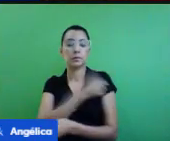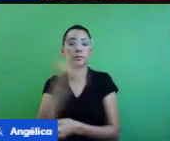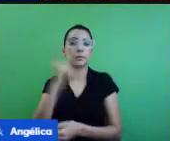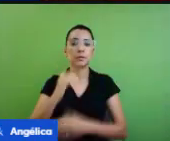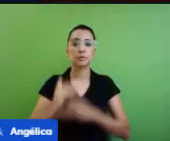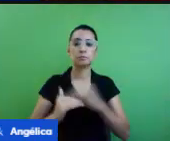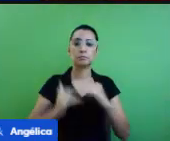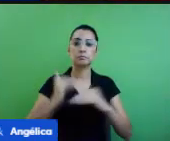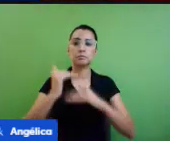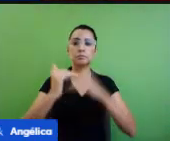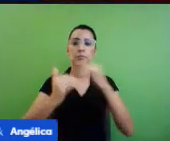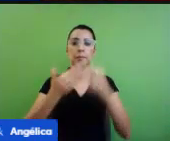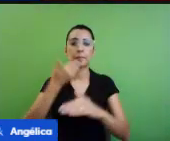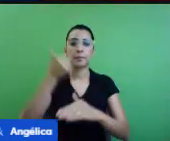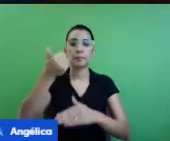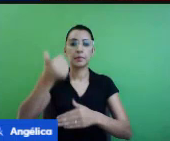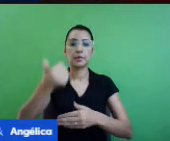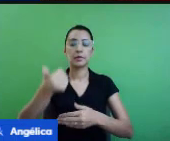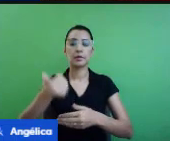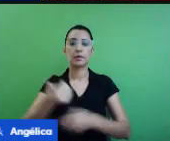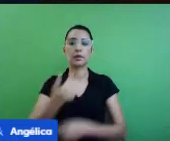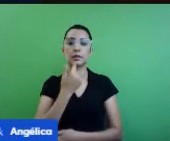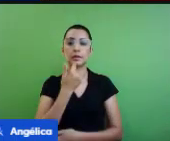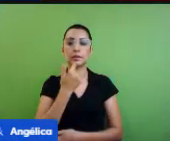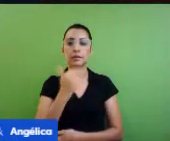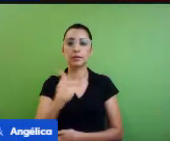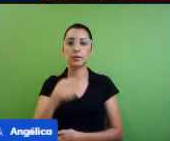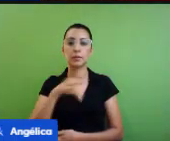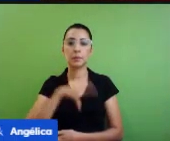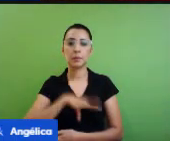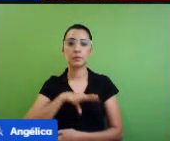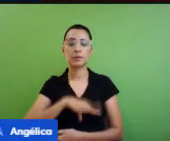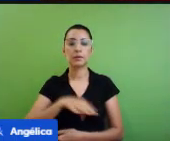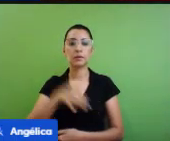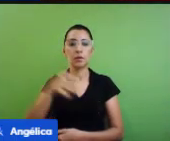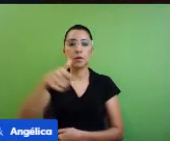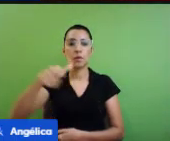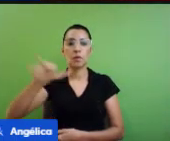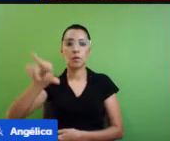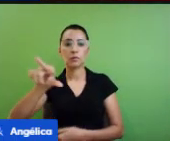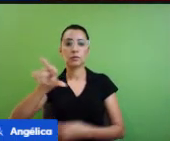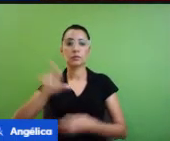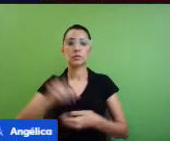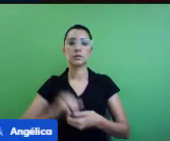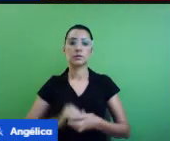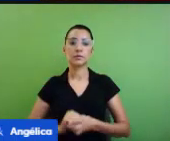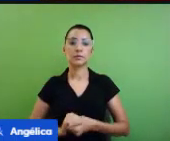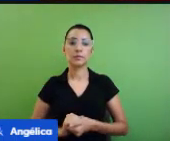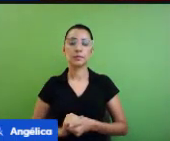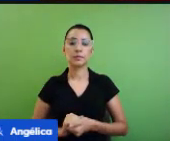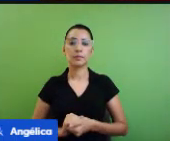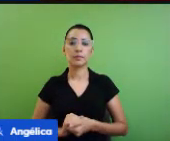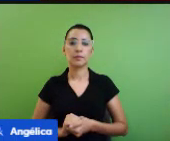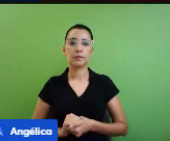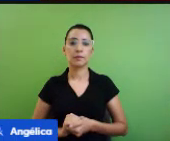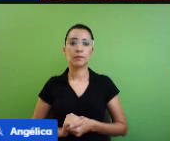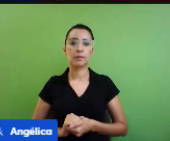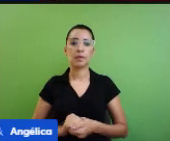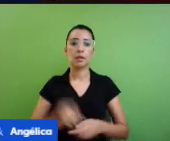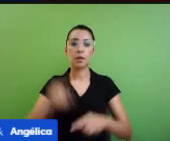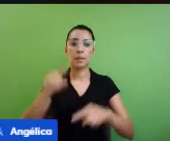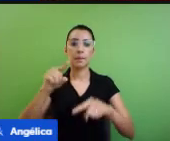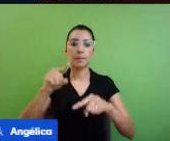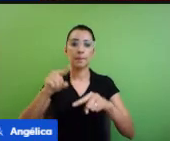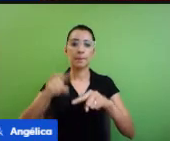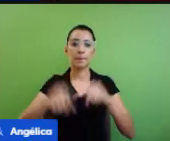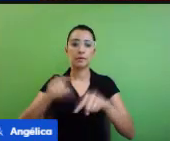da matemática, da língua portuguesa e dos outros componentes curriculares também. Esse material que nós estamos sugerindo